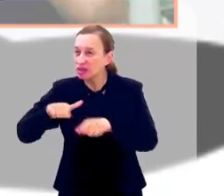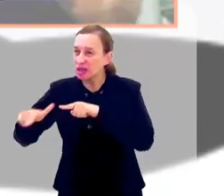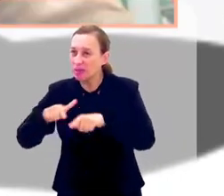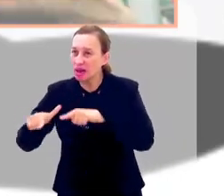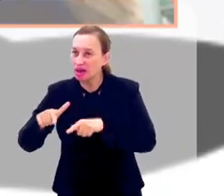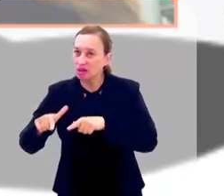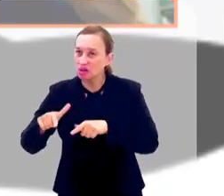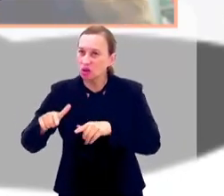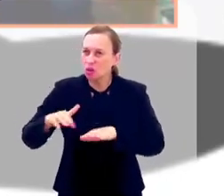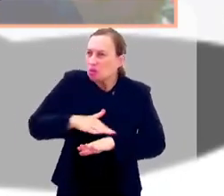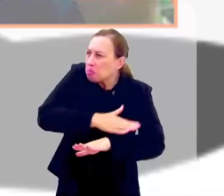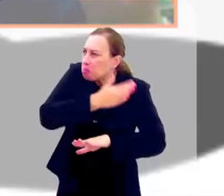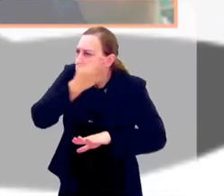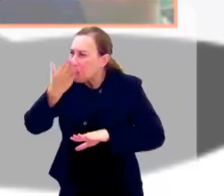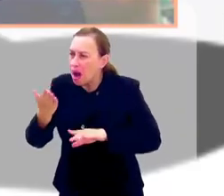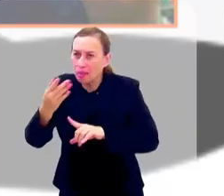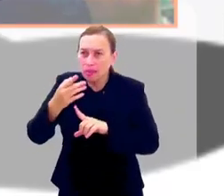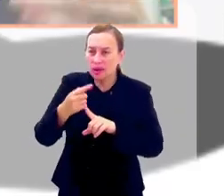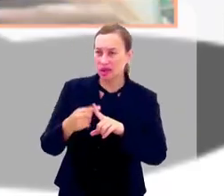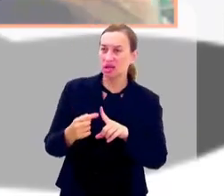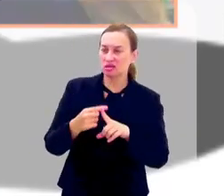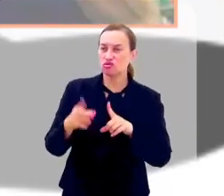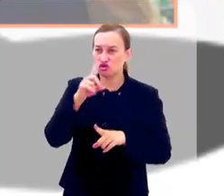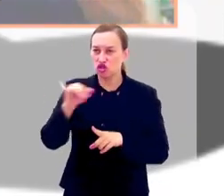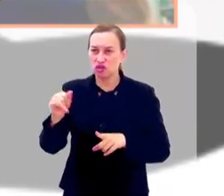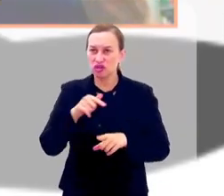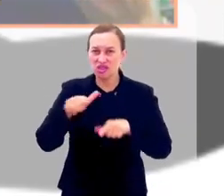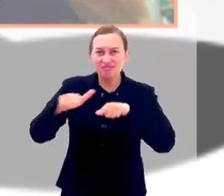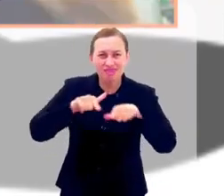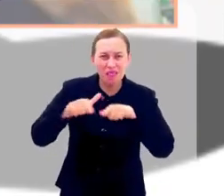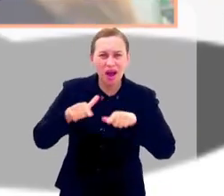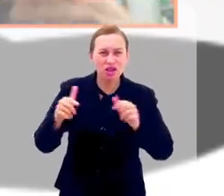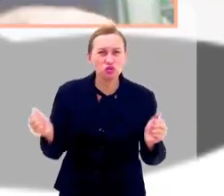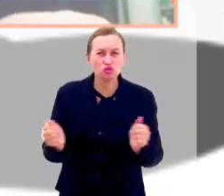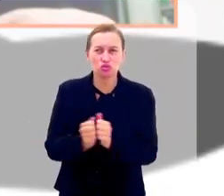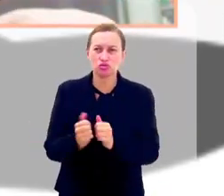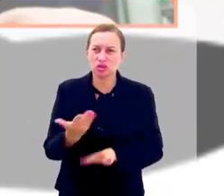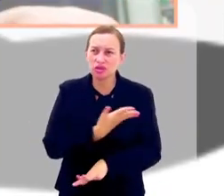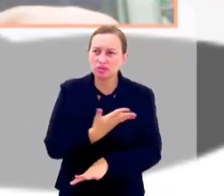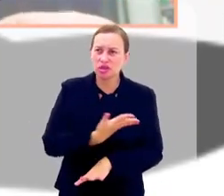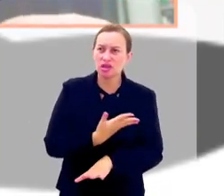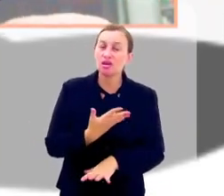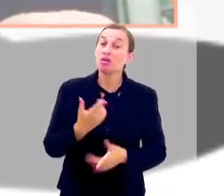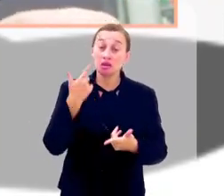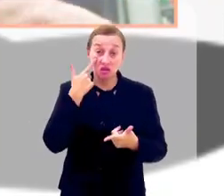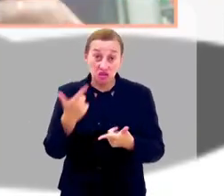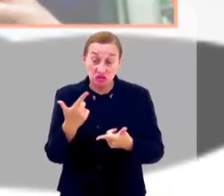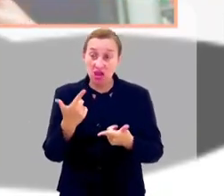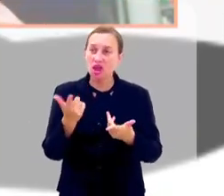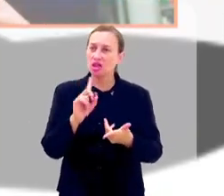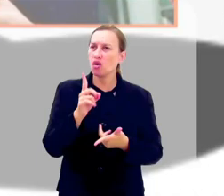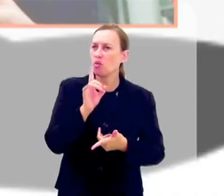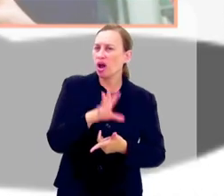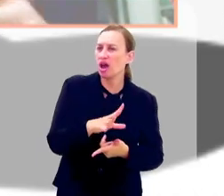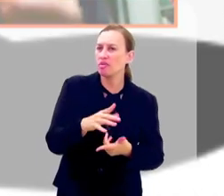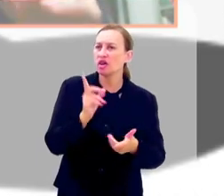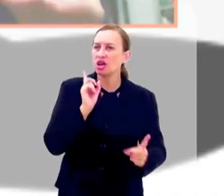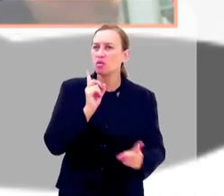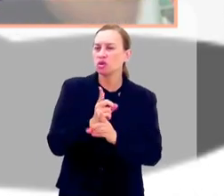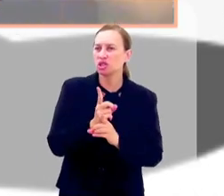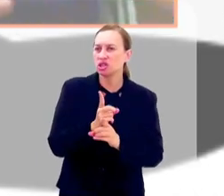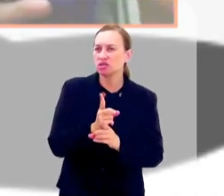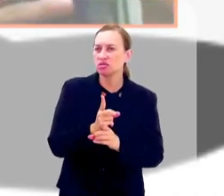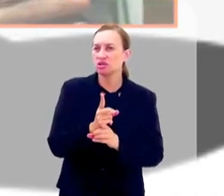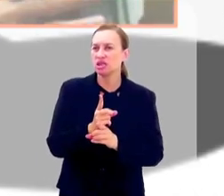dia você vive no ambiente de trabalho. O trabalho precisa ser digno e livre escolha. E a gente tem que sublinhar isso numa época que a